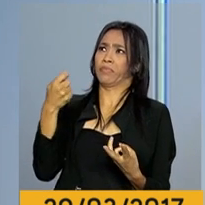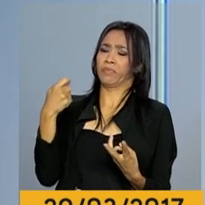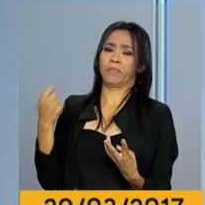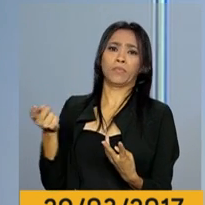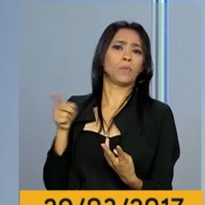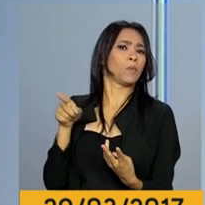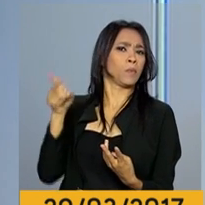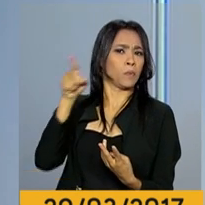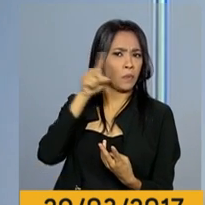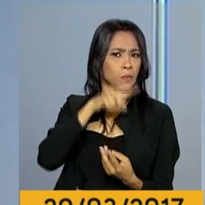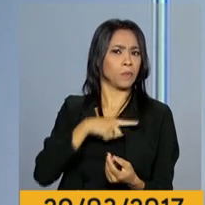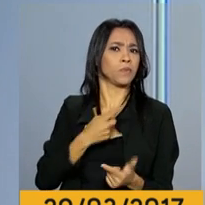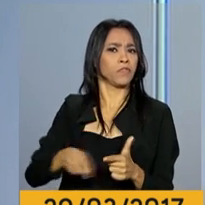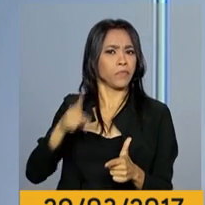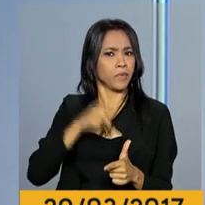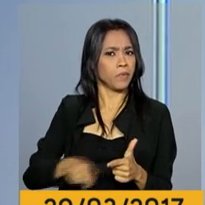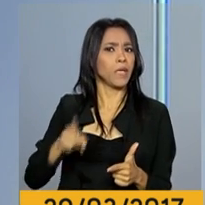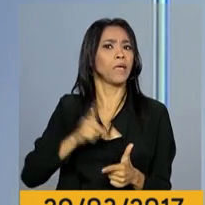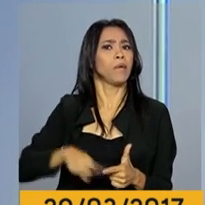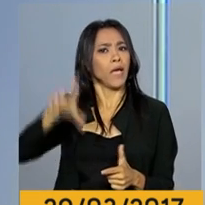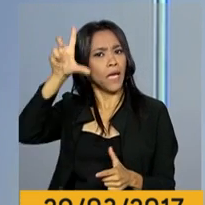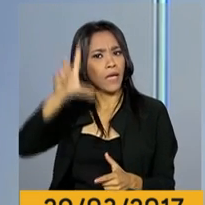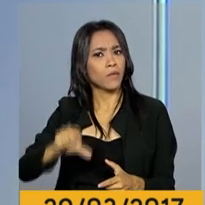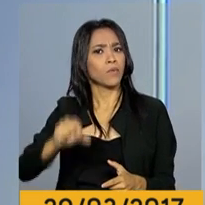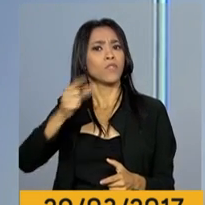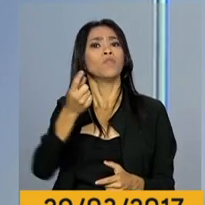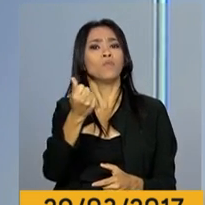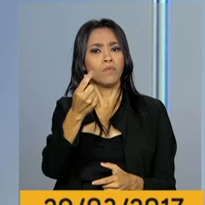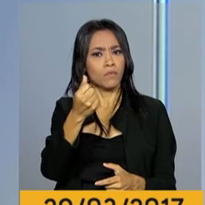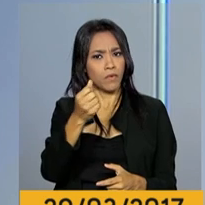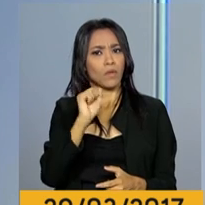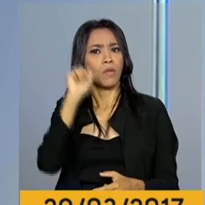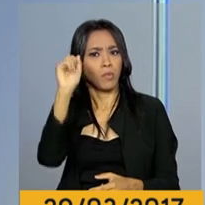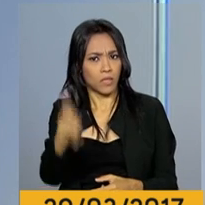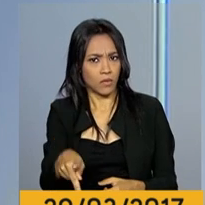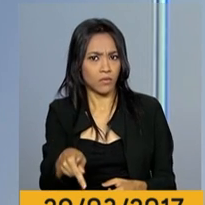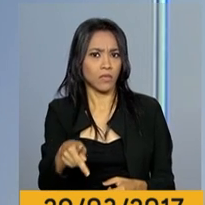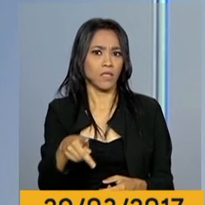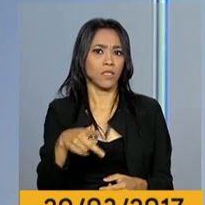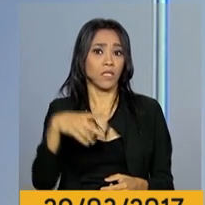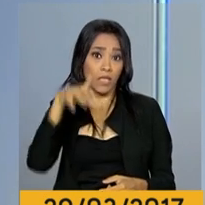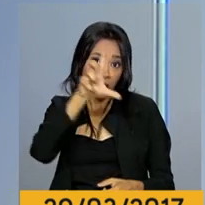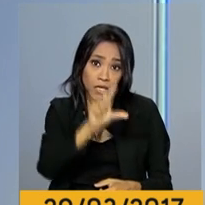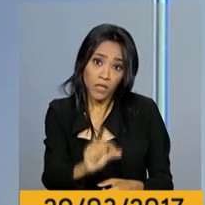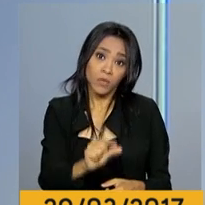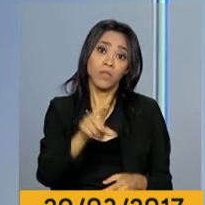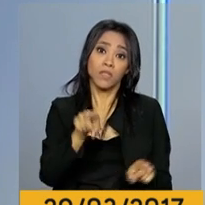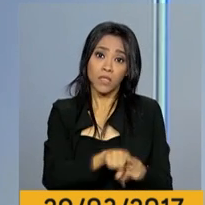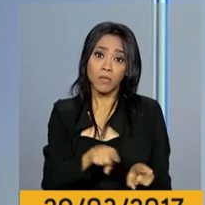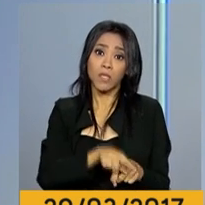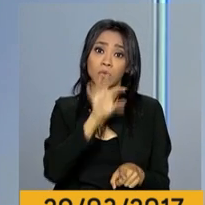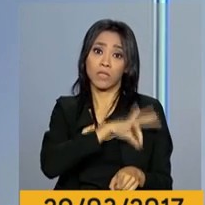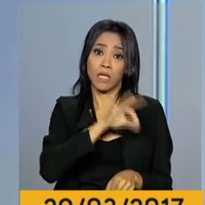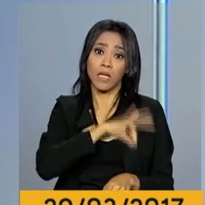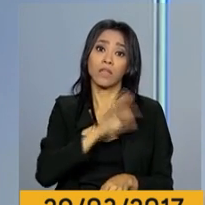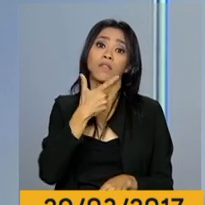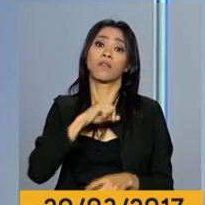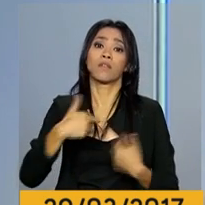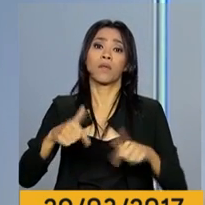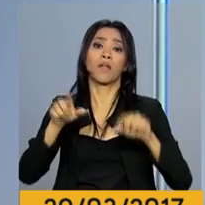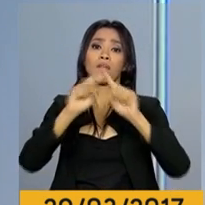a reduzirem o valor da aposentadoria e reduzir o valor do salário dos servidores públicos